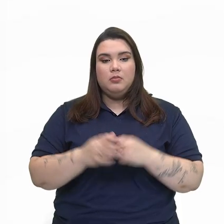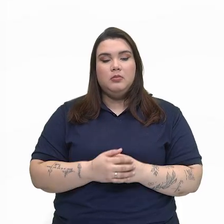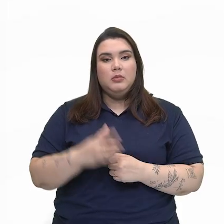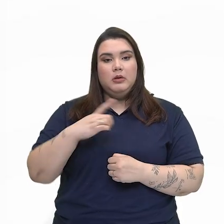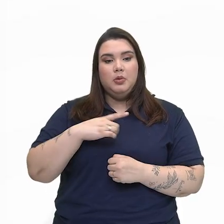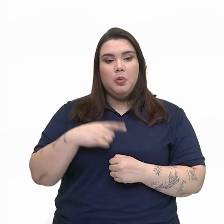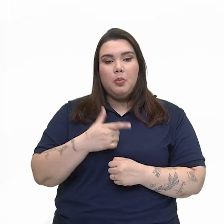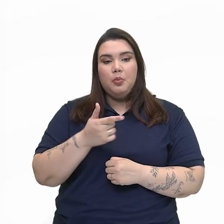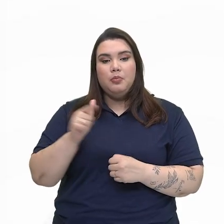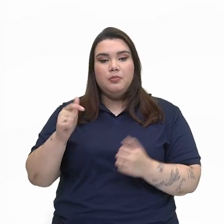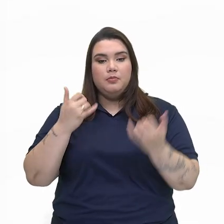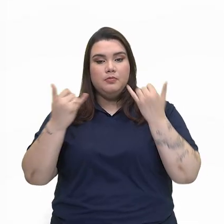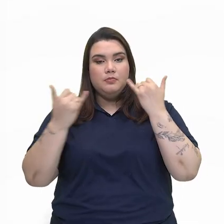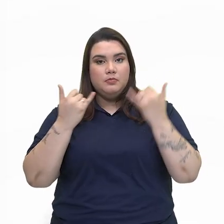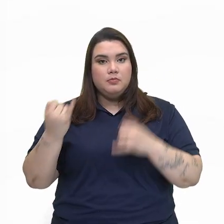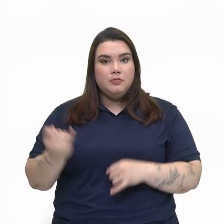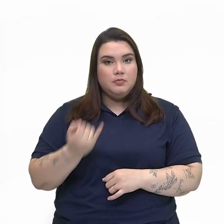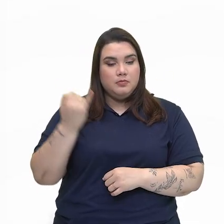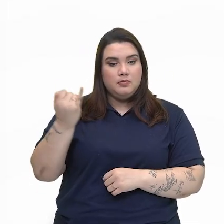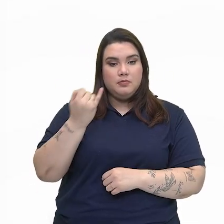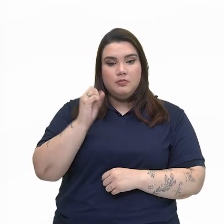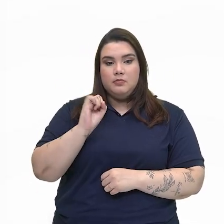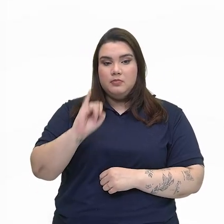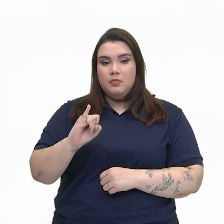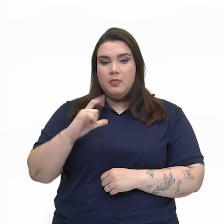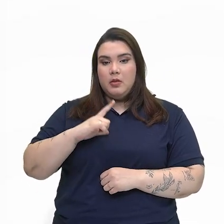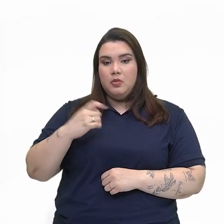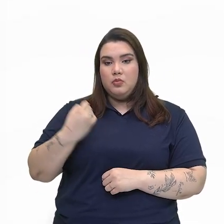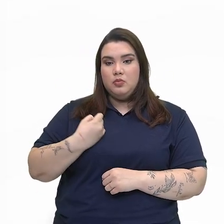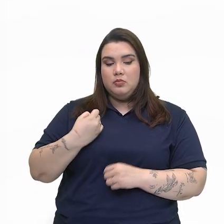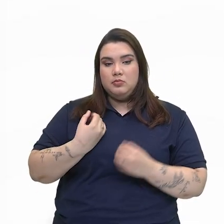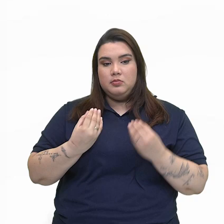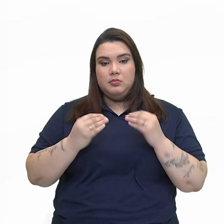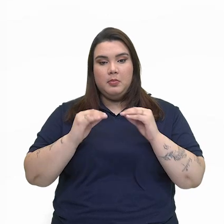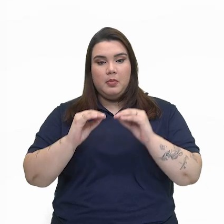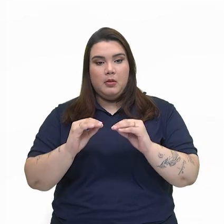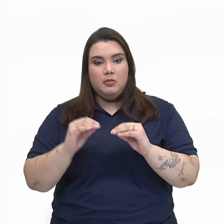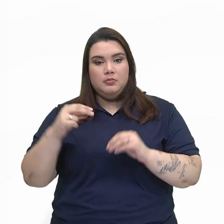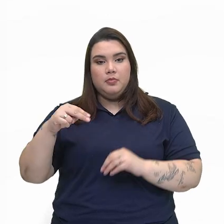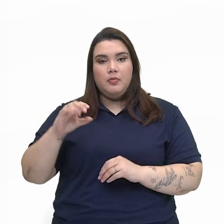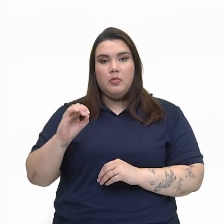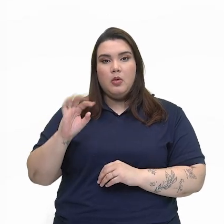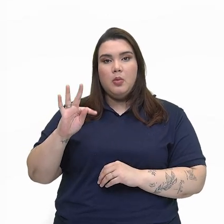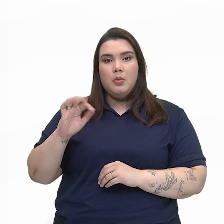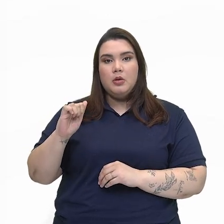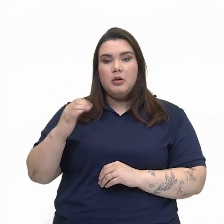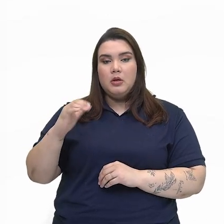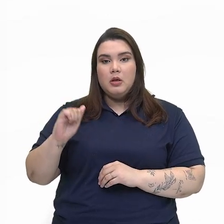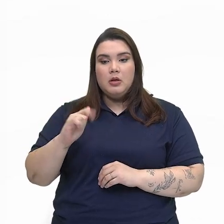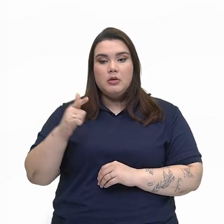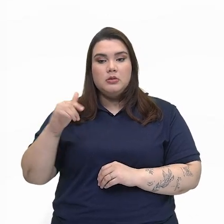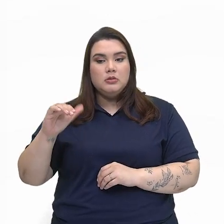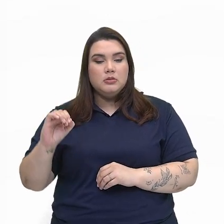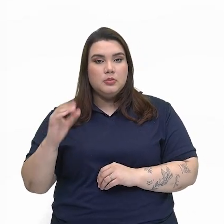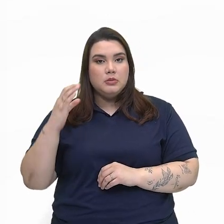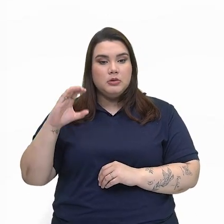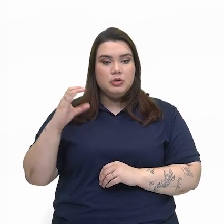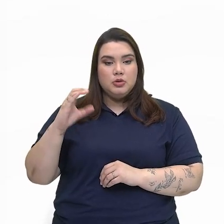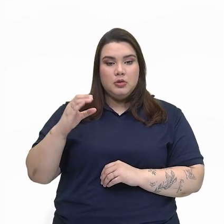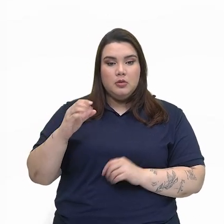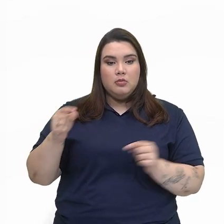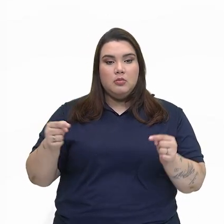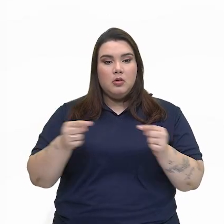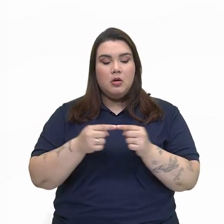informação importante. Quando eu tenho um número escrito em notação científica, a quantidade de algarismos significativos